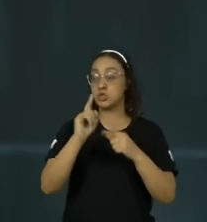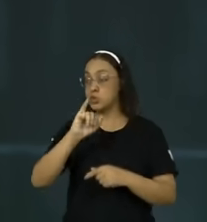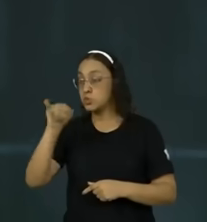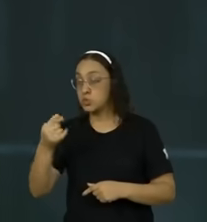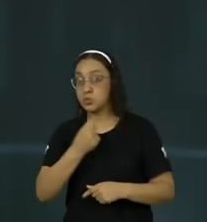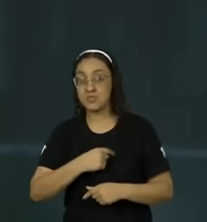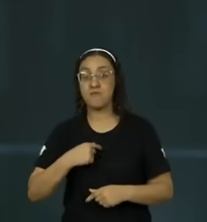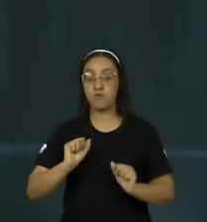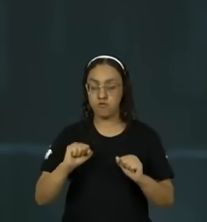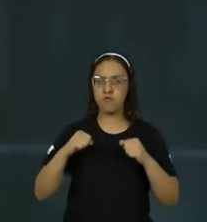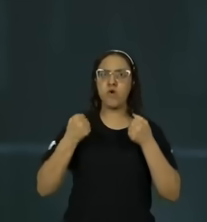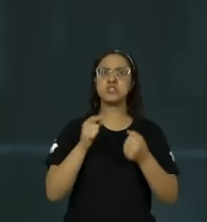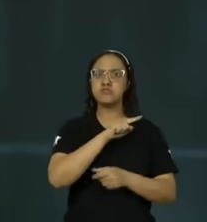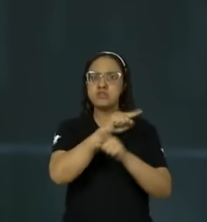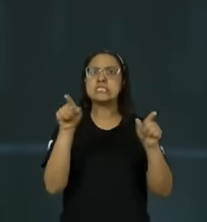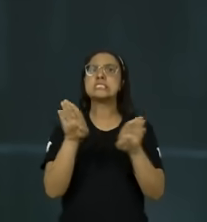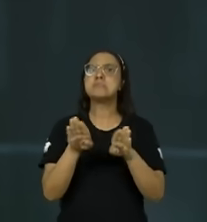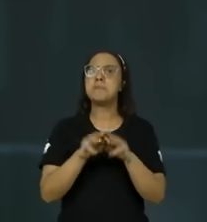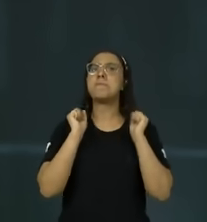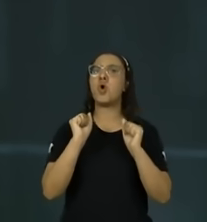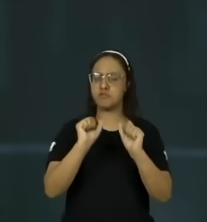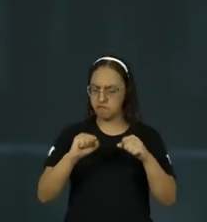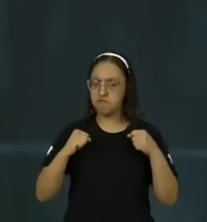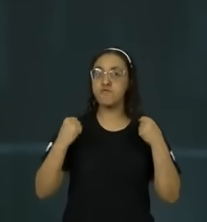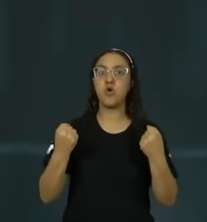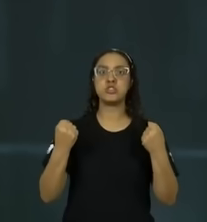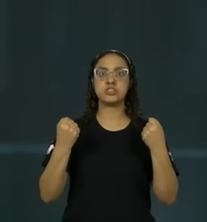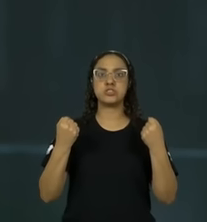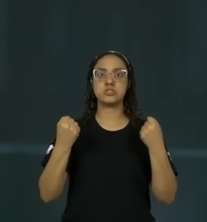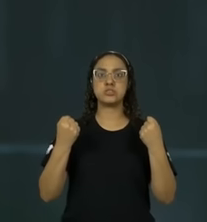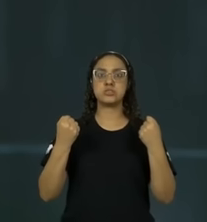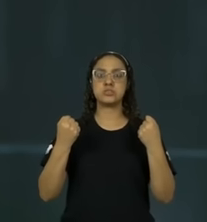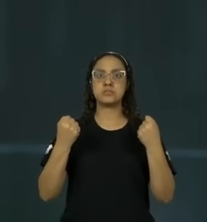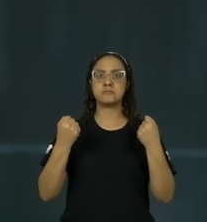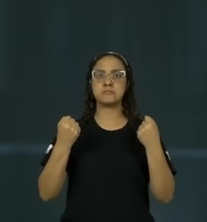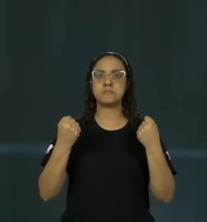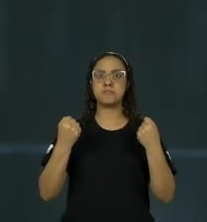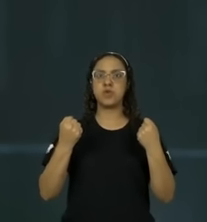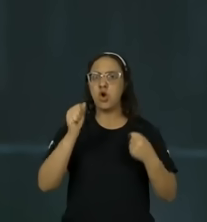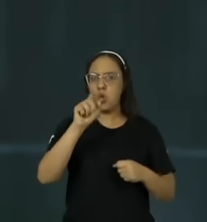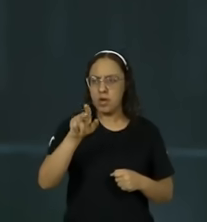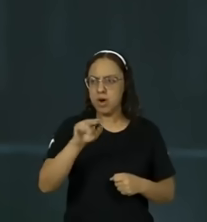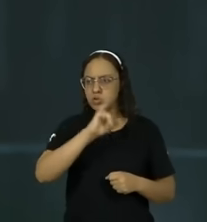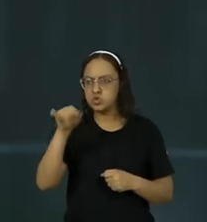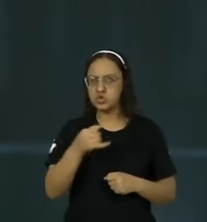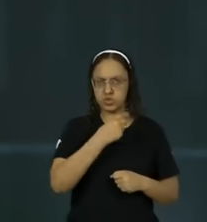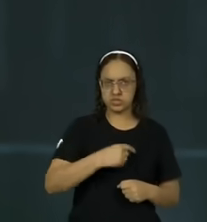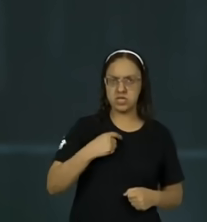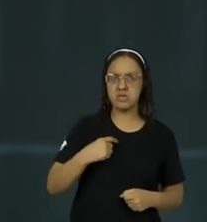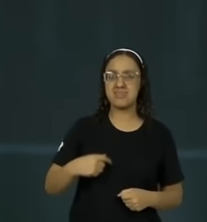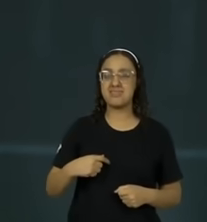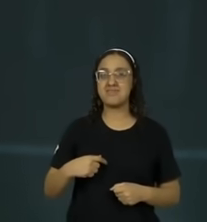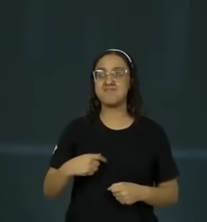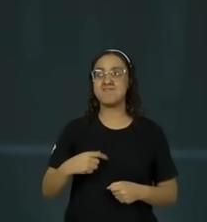Os irmãos de José estavam famintos por dinheiro, mas José estava faminto por convívio familiar.